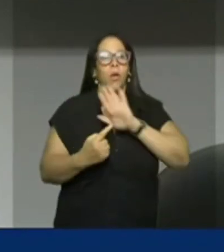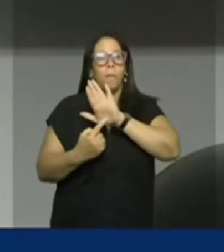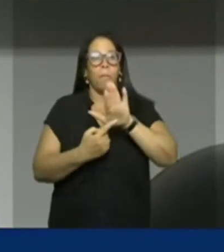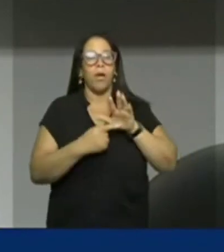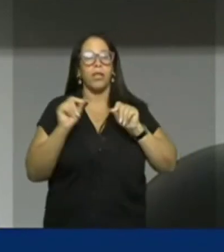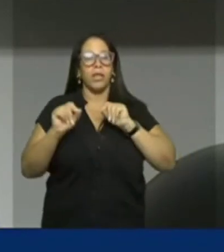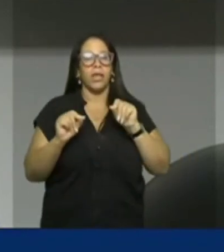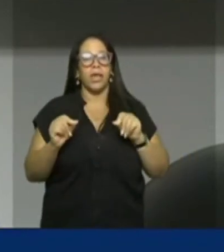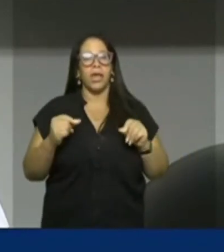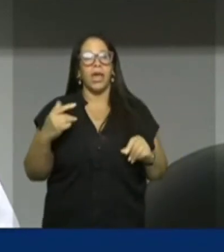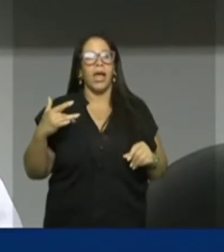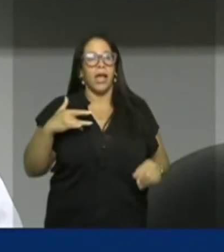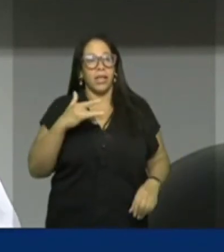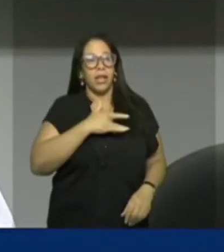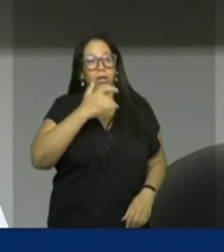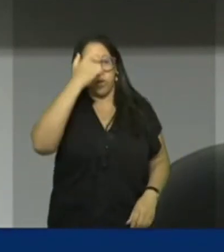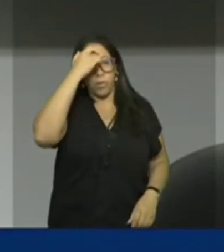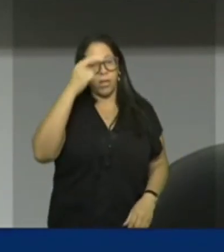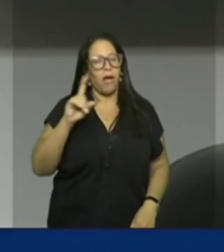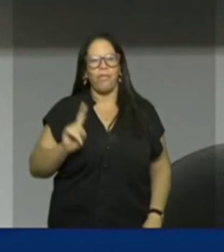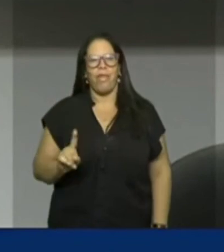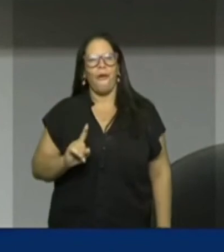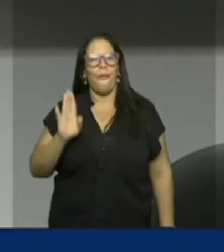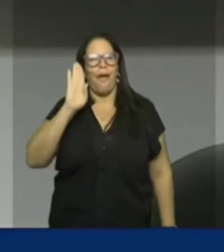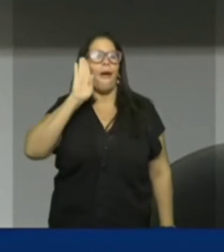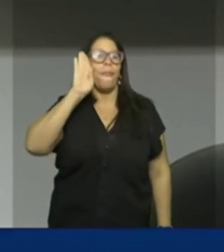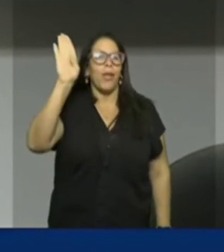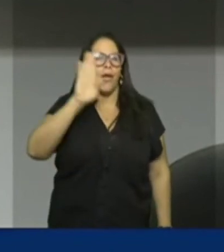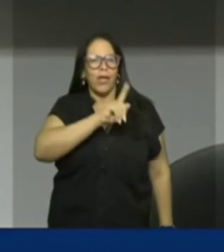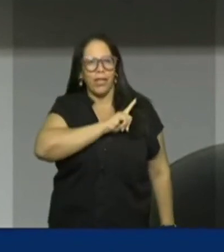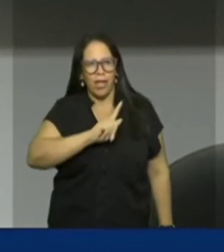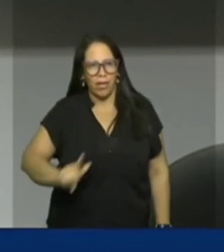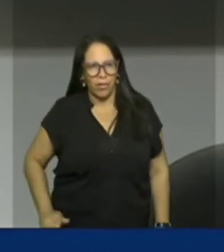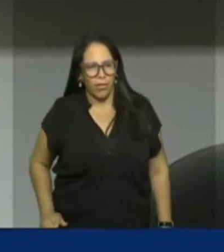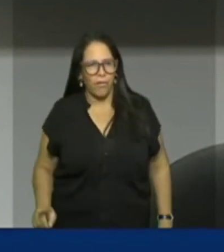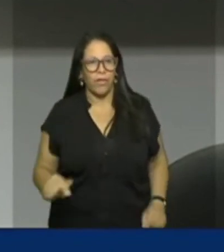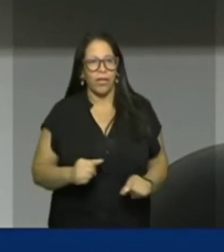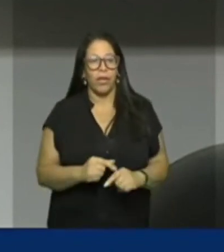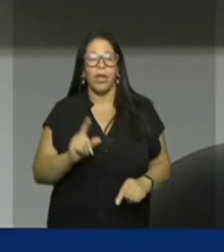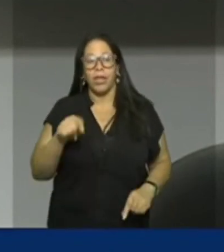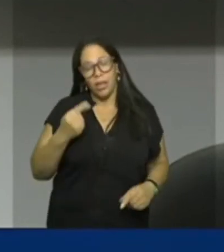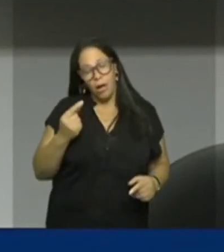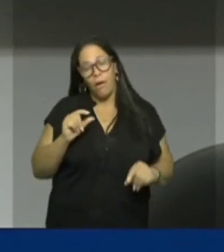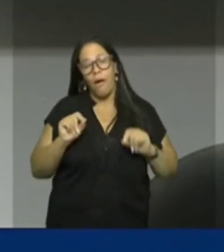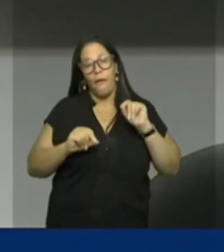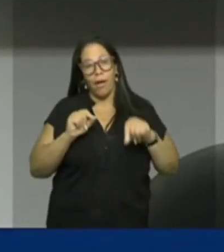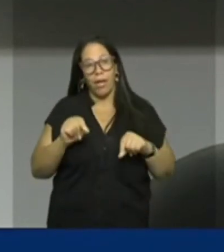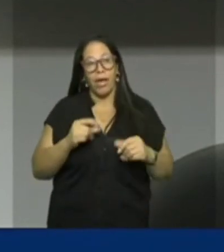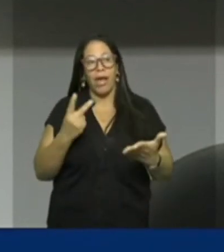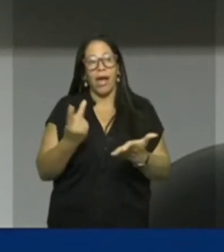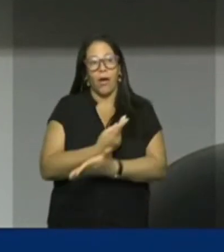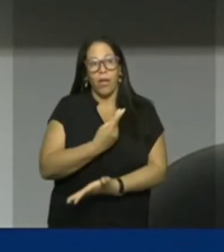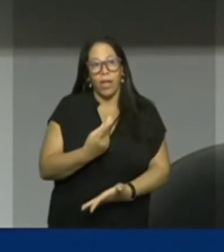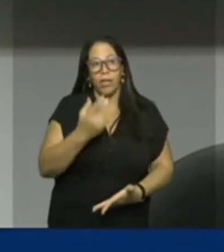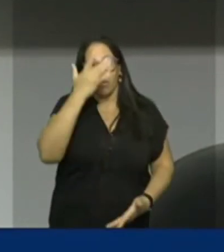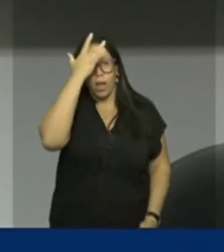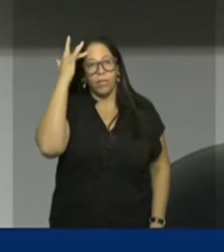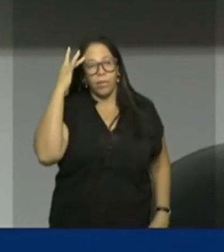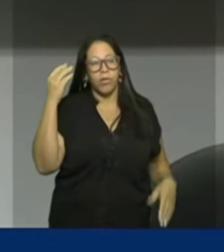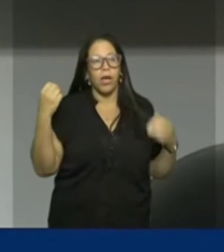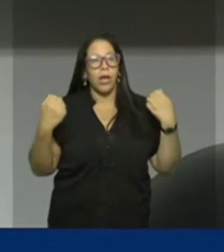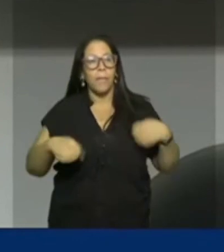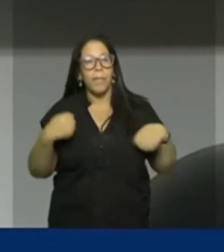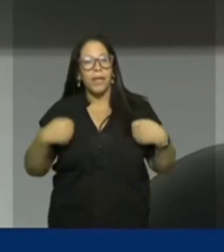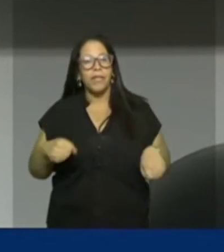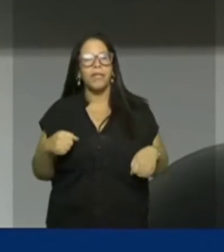saúde mental não é uma prioridade dessa gestão e que, portanto, a consequência é para aquelas pessoas que precisam de acessar